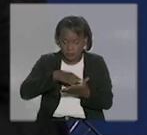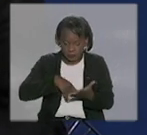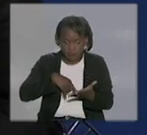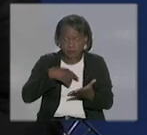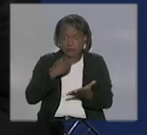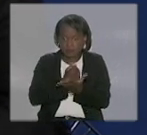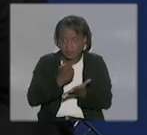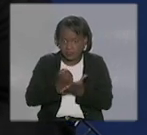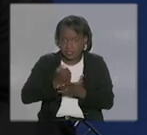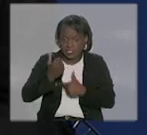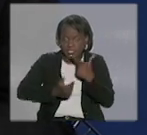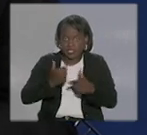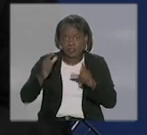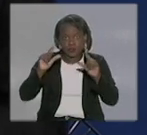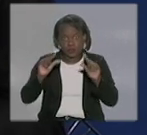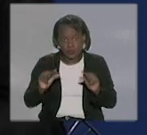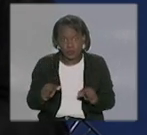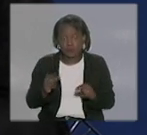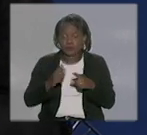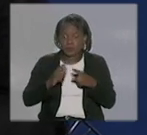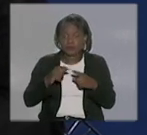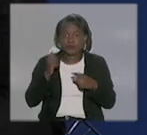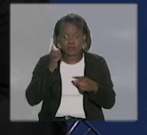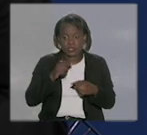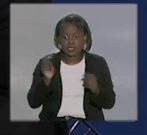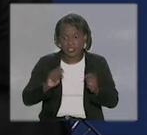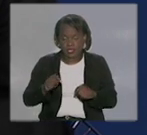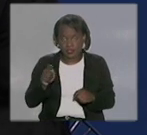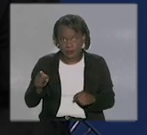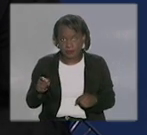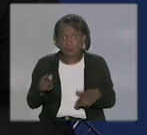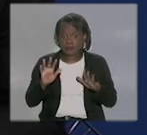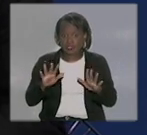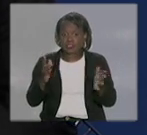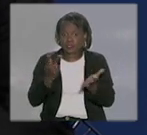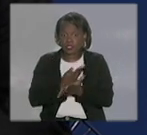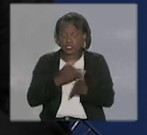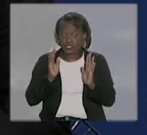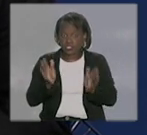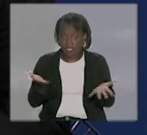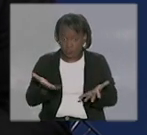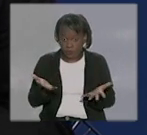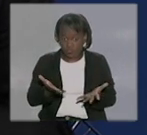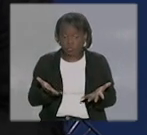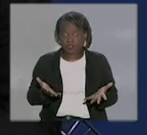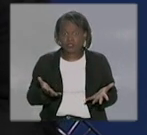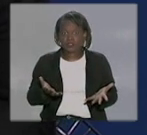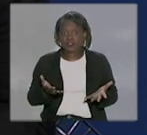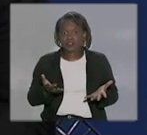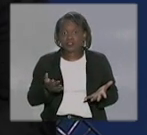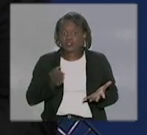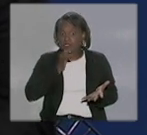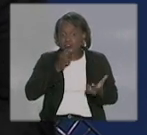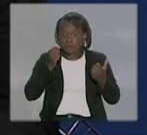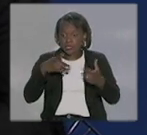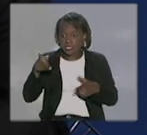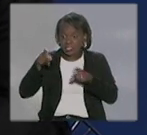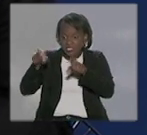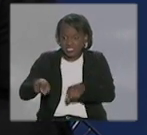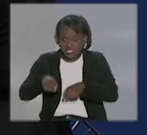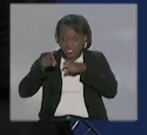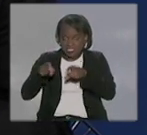processualizada, digamos assim, para que ele consiga fazer, né? Algo que está acontecendo já nesse momento, por exemplo, na área